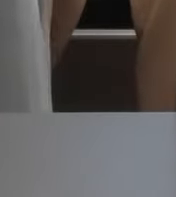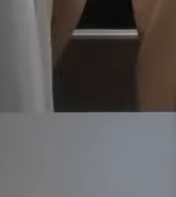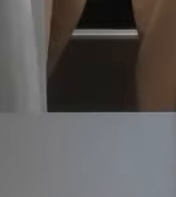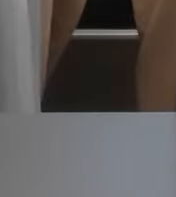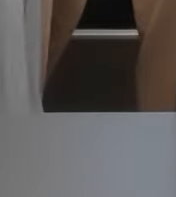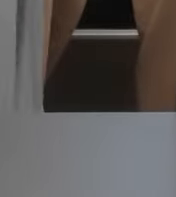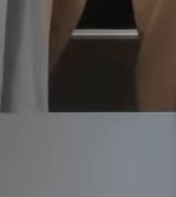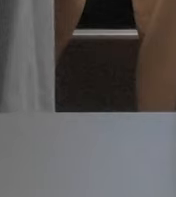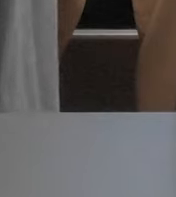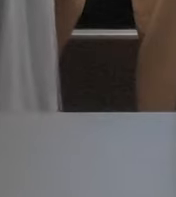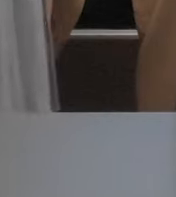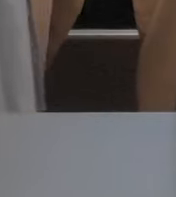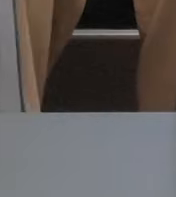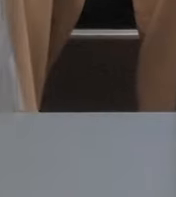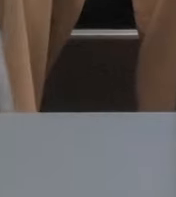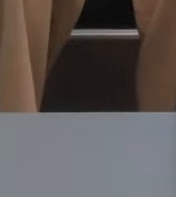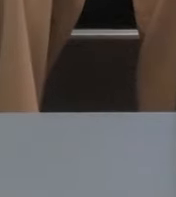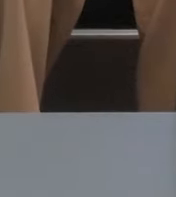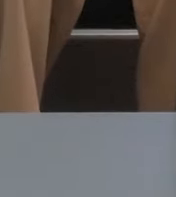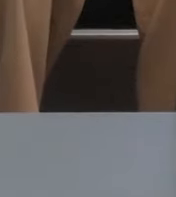Se não for jovem, não pode. Pô.